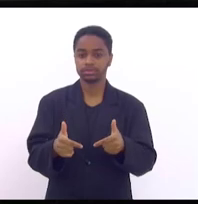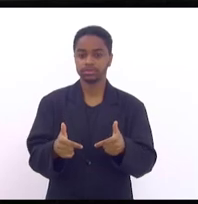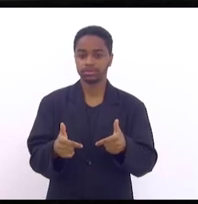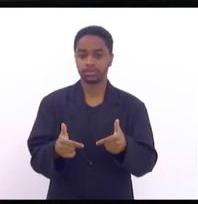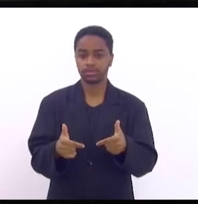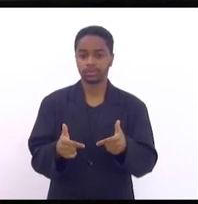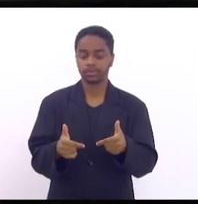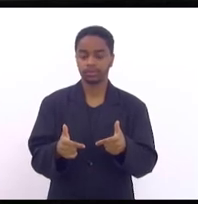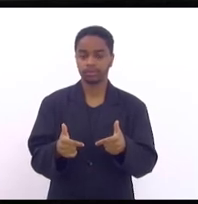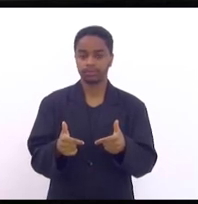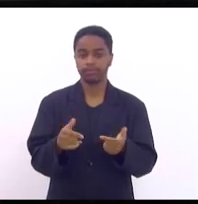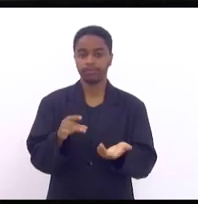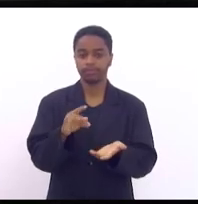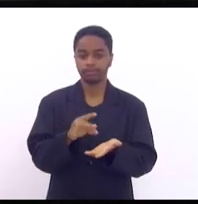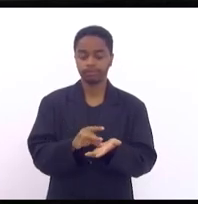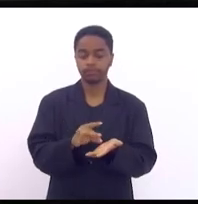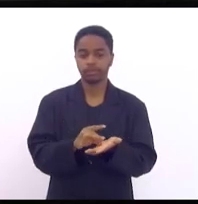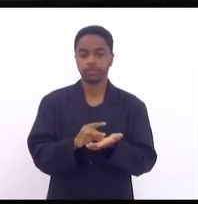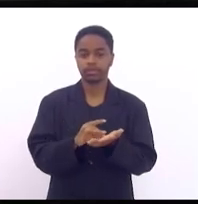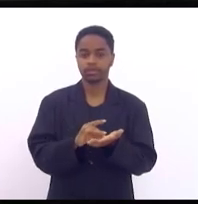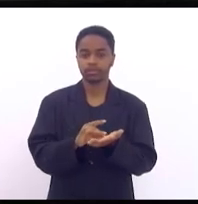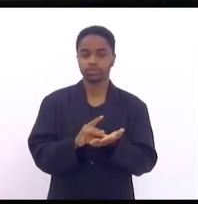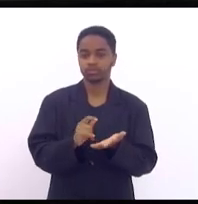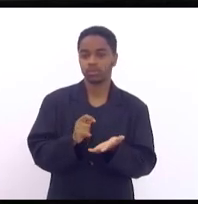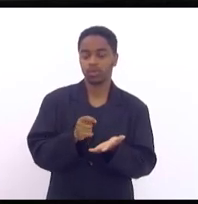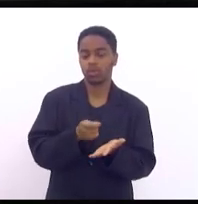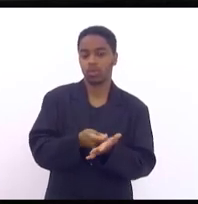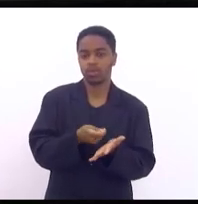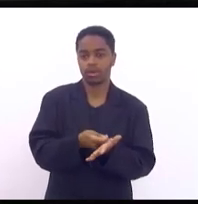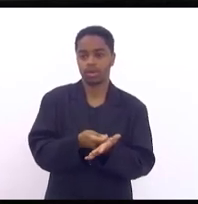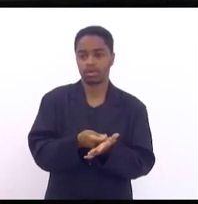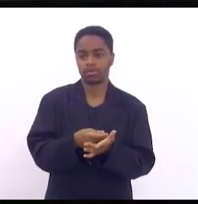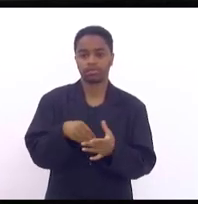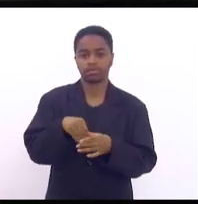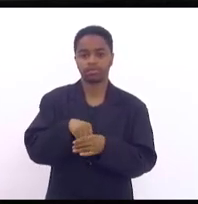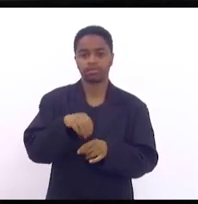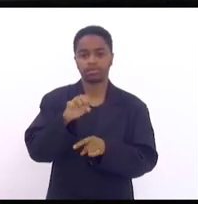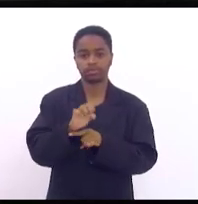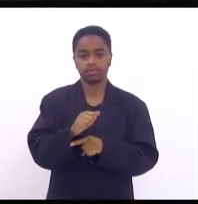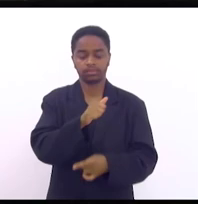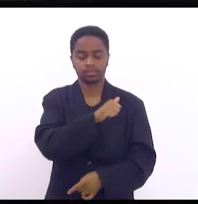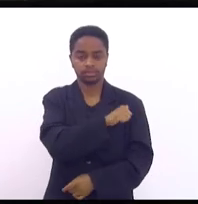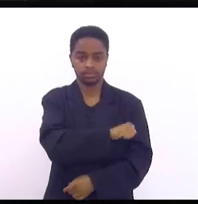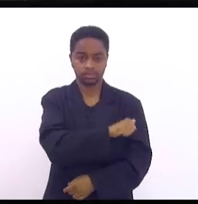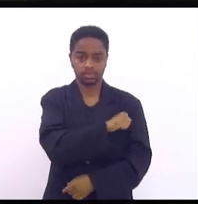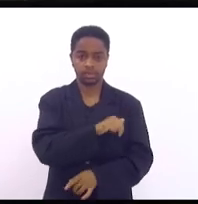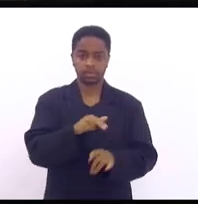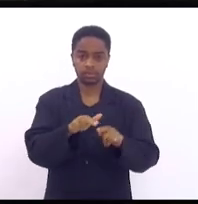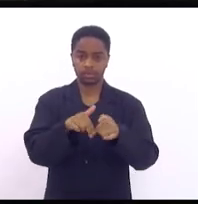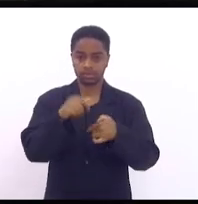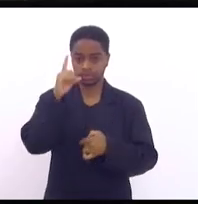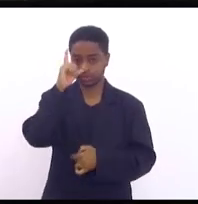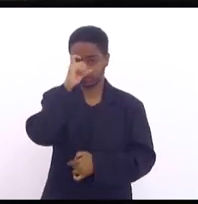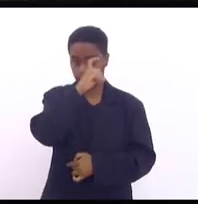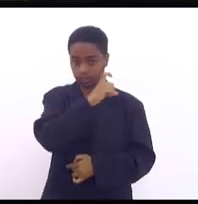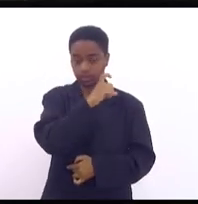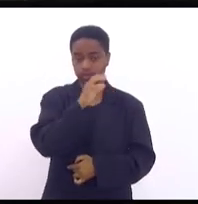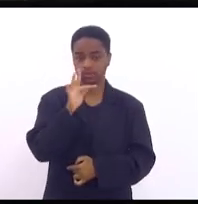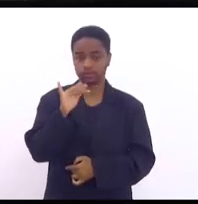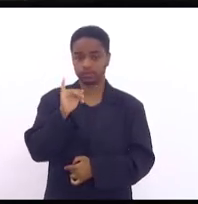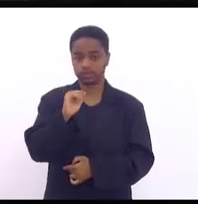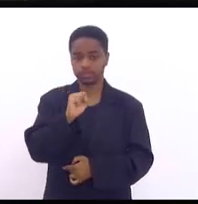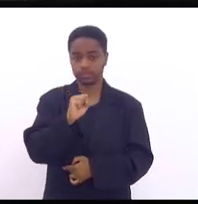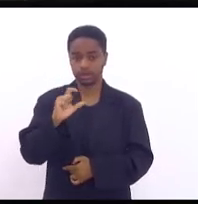que vem sendo muito cobrada no Estado do Rio de Janeiro por conta das dificuldades fiscais que